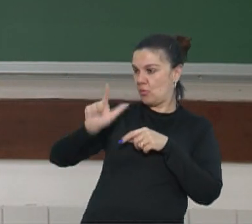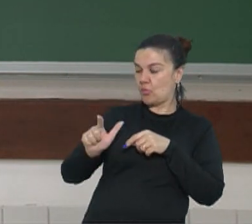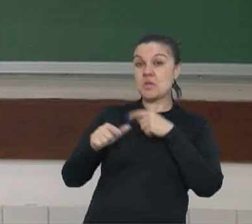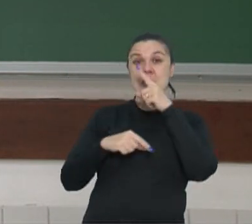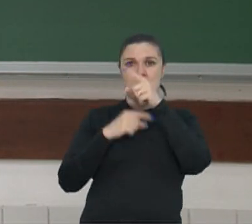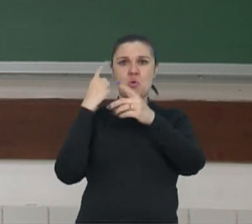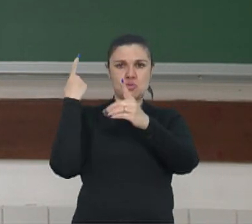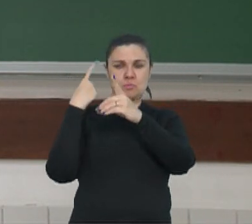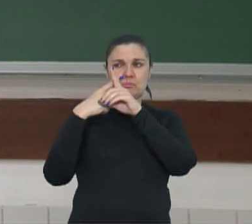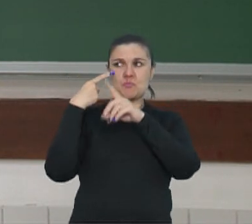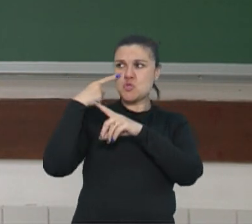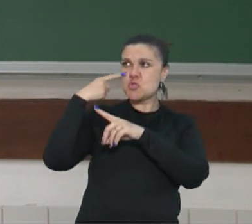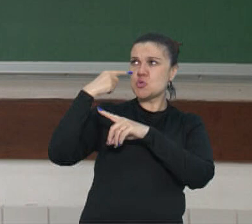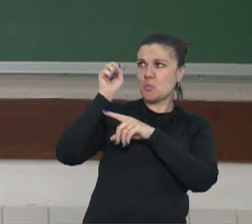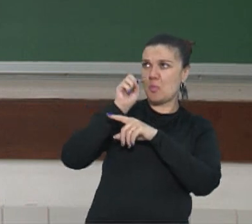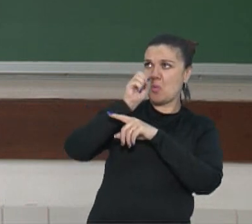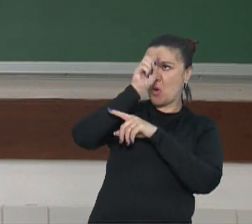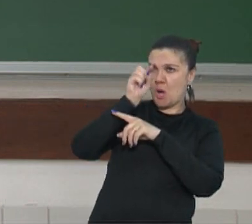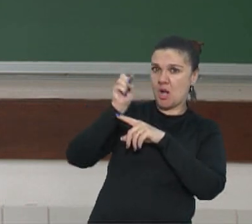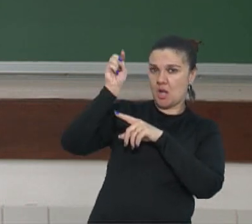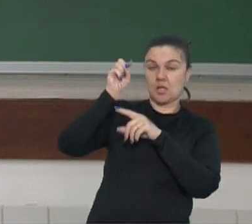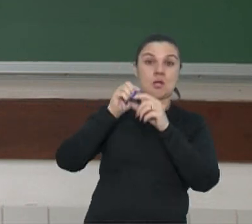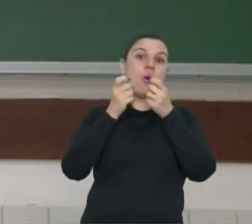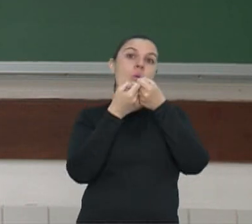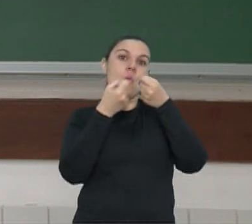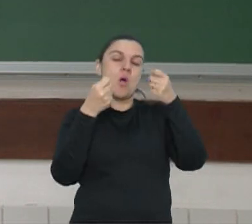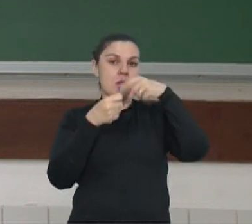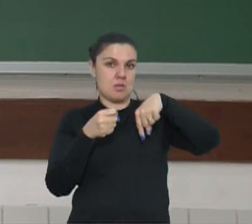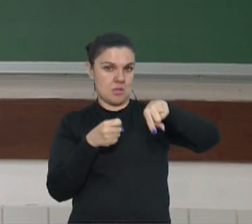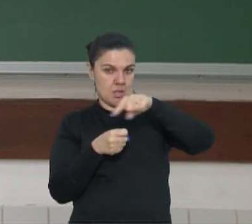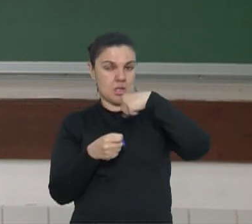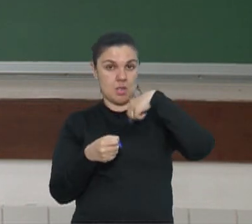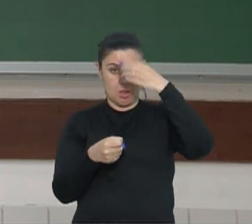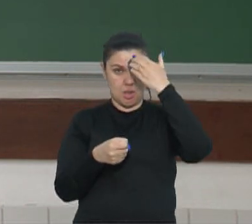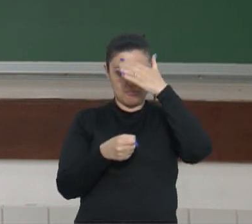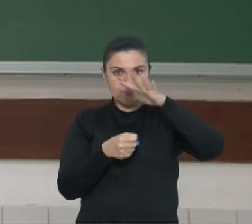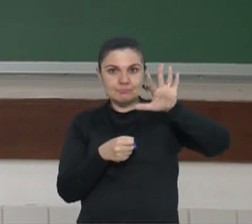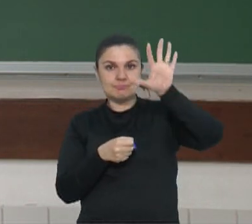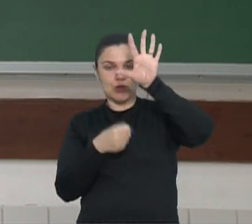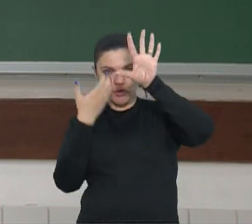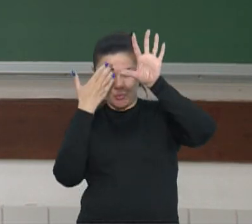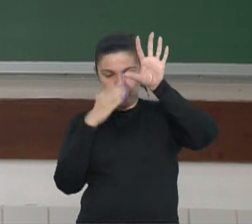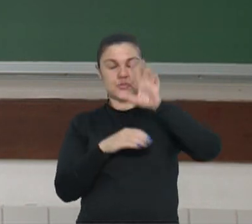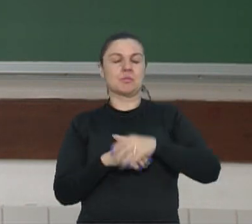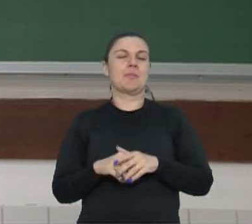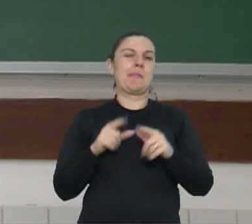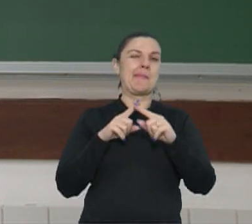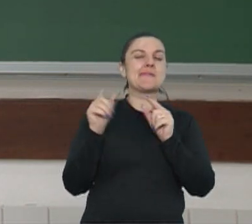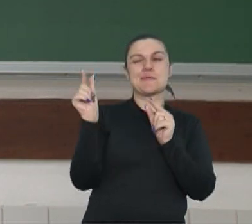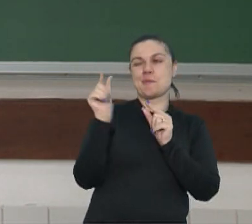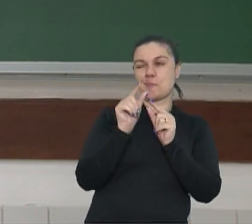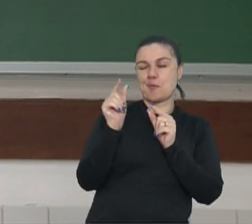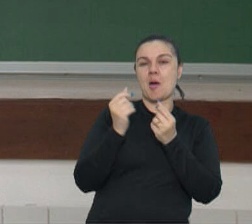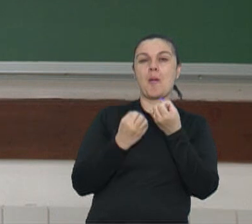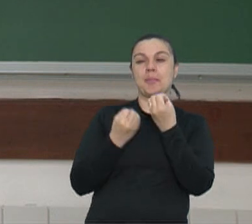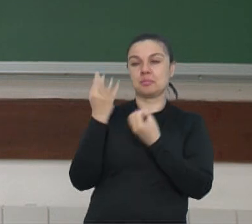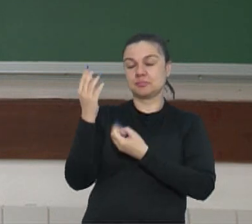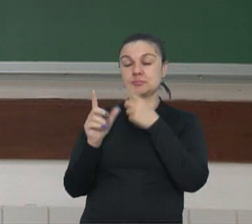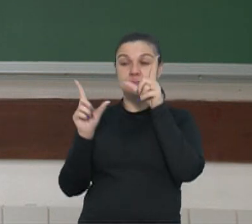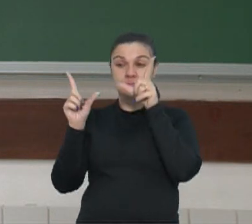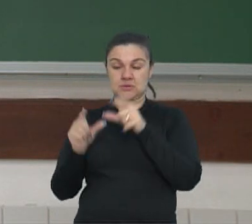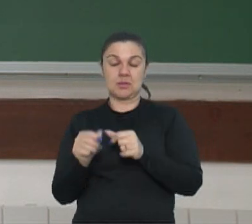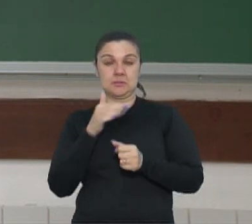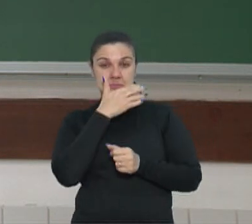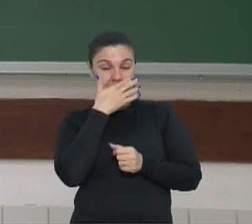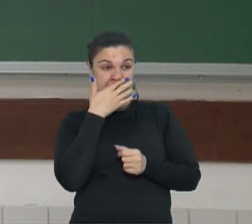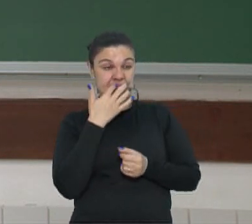descobrirem algumas minas lá, não tão grandes quanto as que nós temos aqui, porém, como era mais perto, a questão de frete barateava.